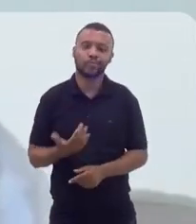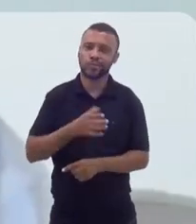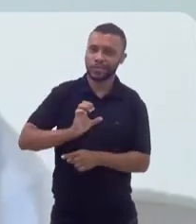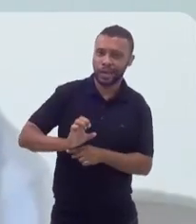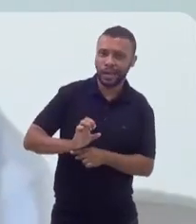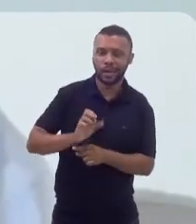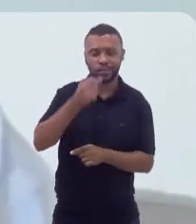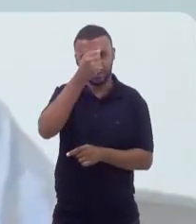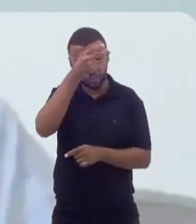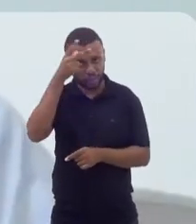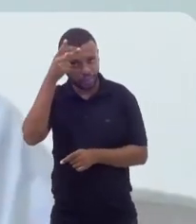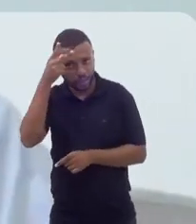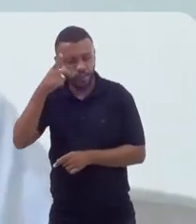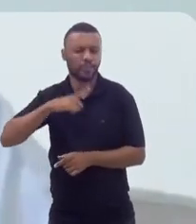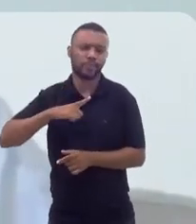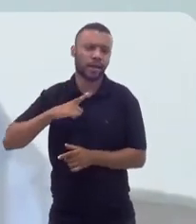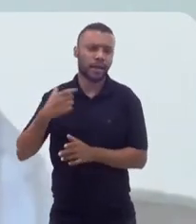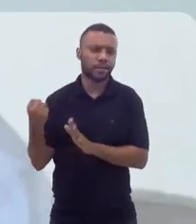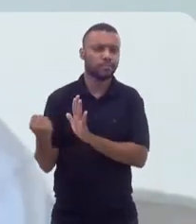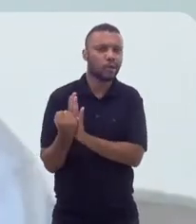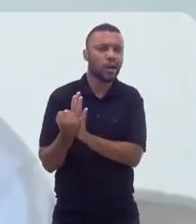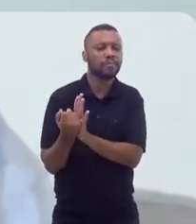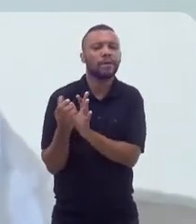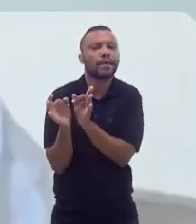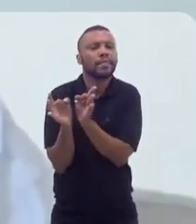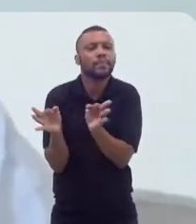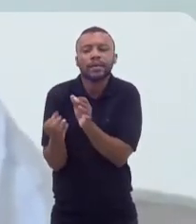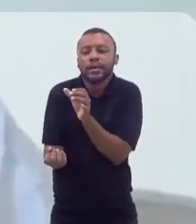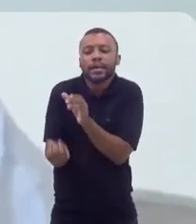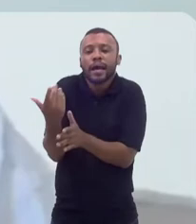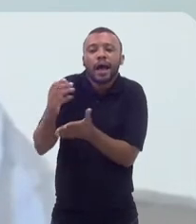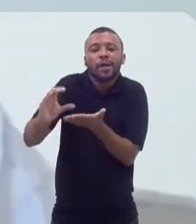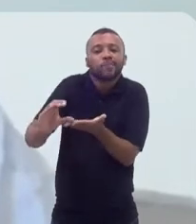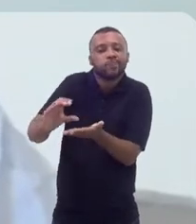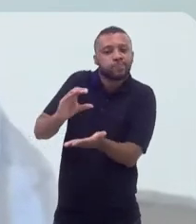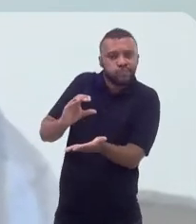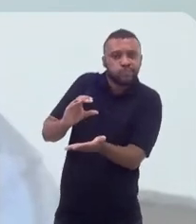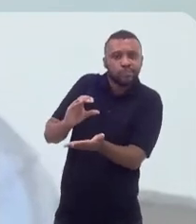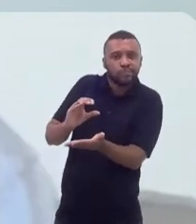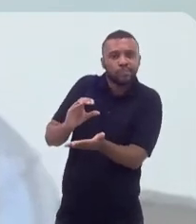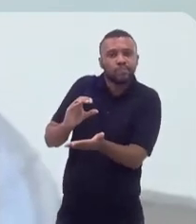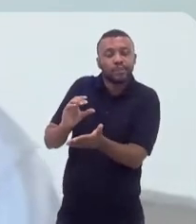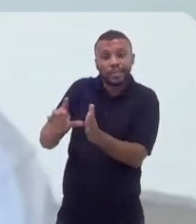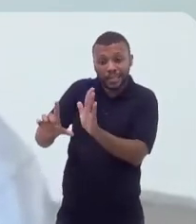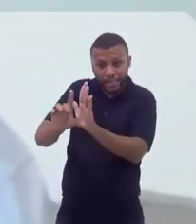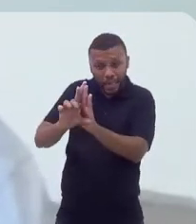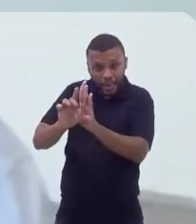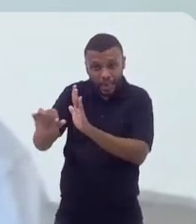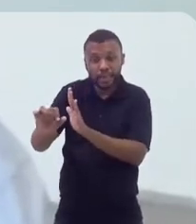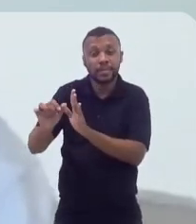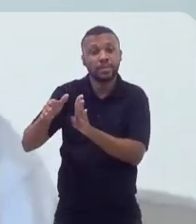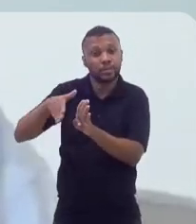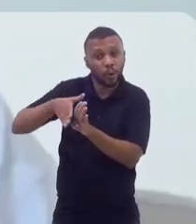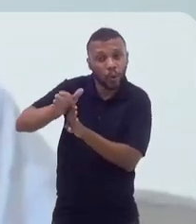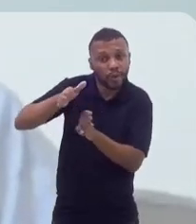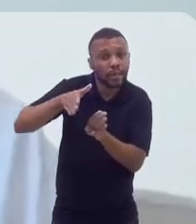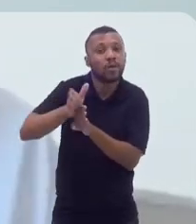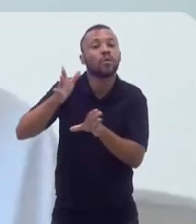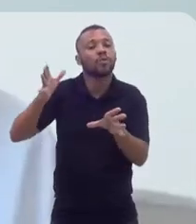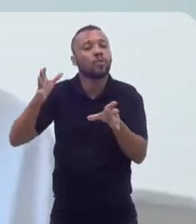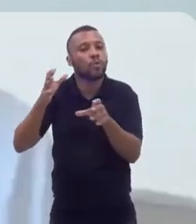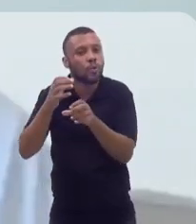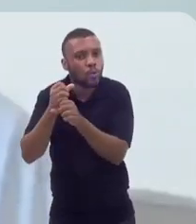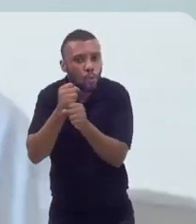municipais. Nós podemos, com a simples criação da rúbrica carnaval na lei de diretrizes orçamentárias e no